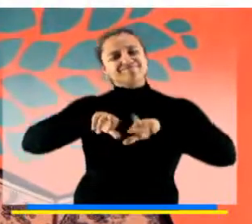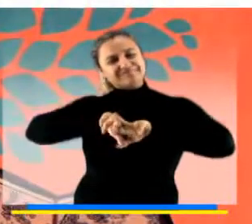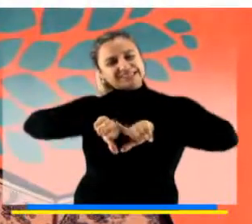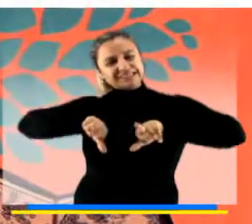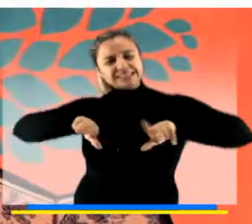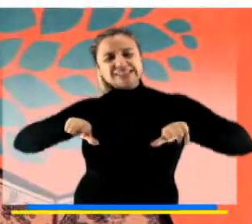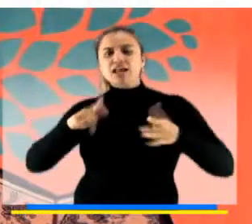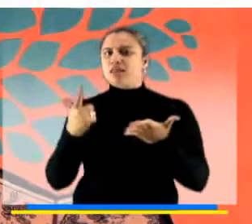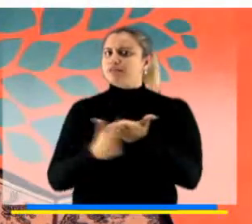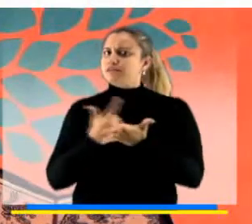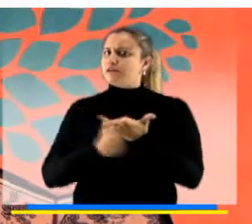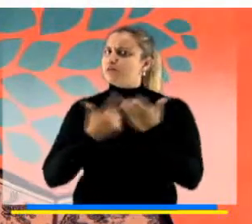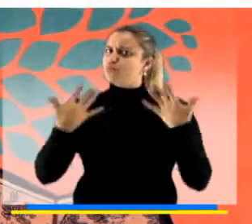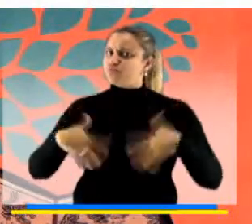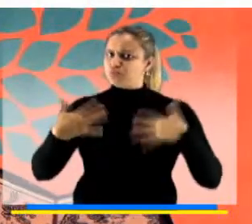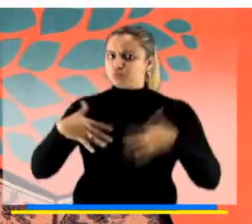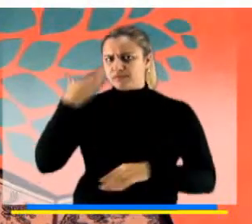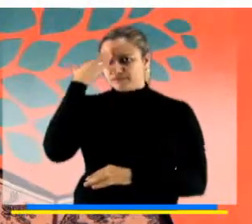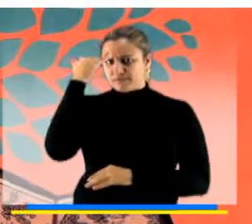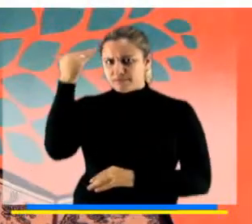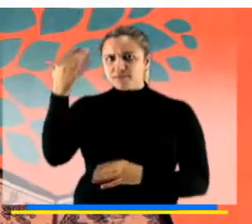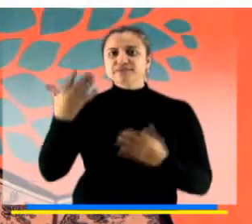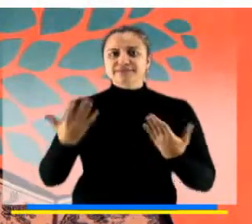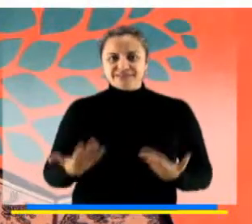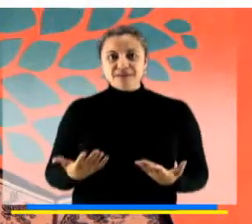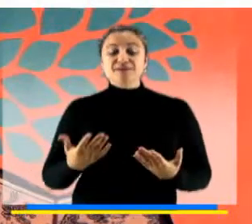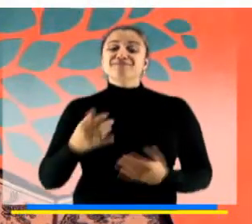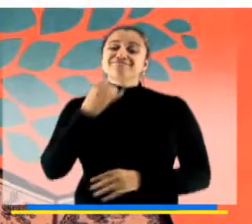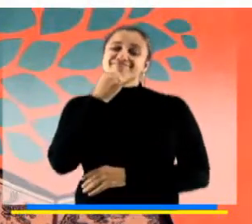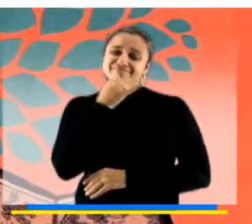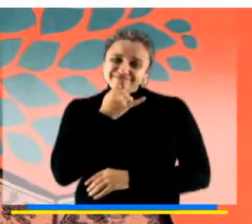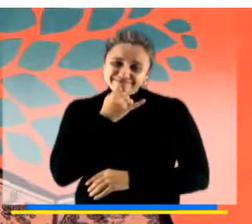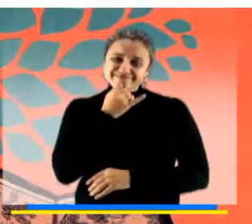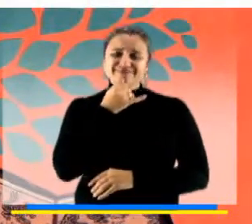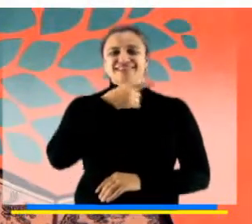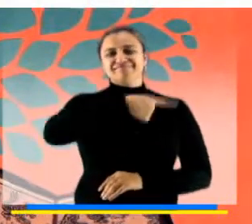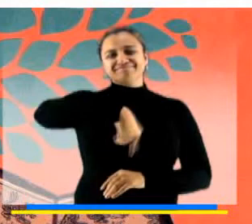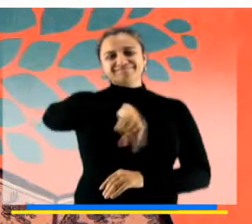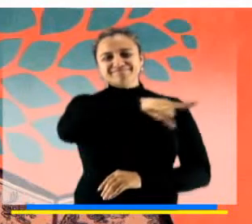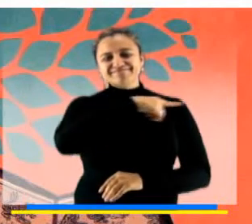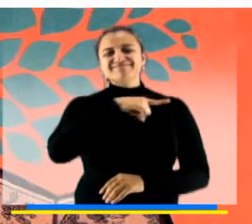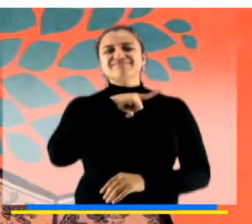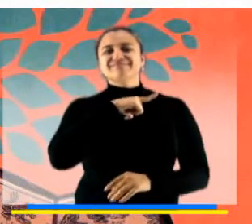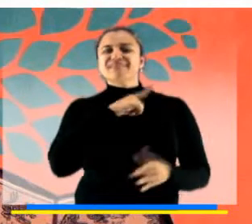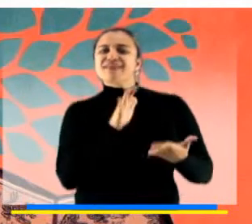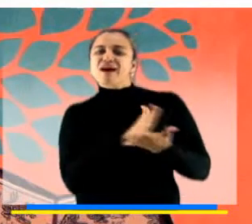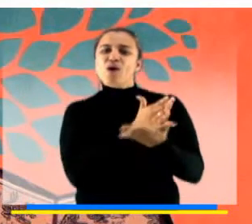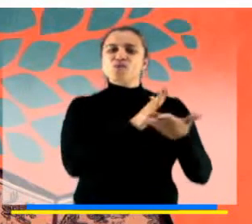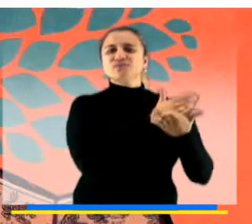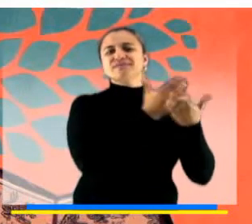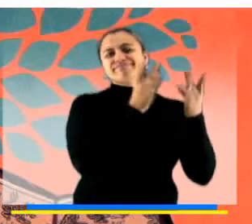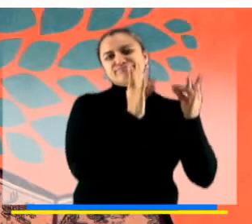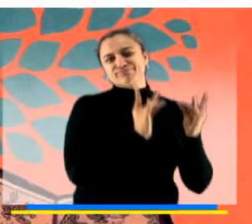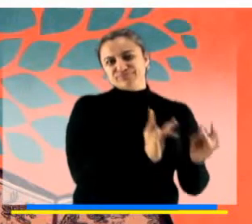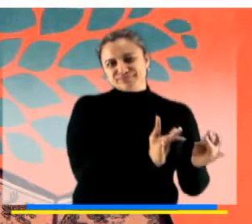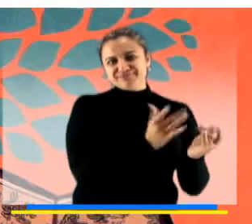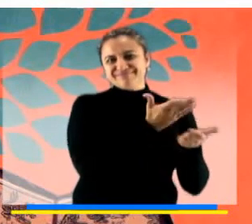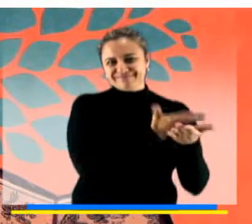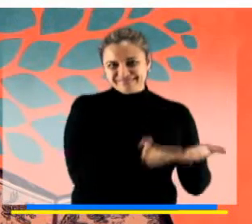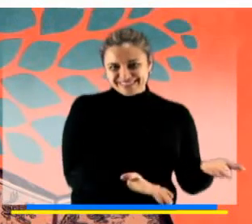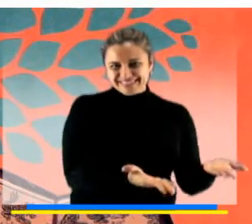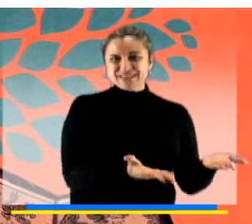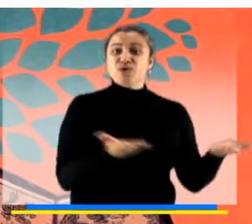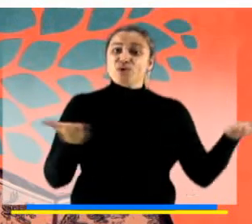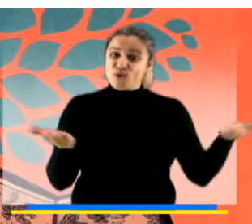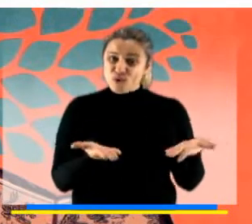sua rica literatura. Infelizmente, esses livros, que eram muitos, foram destruídos e hoje